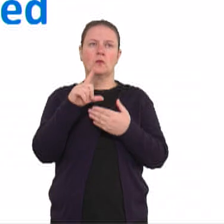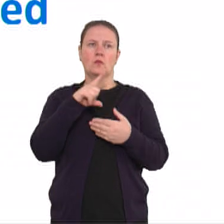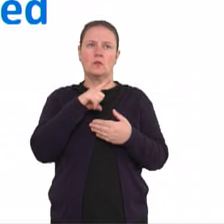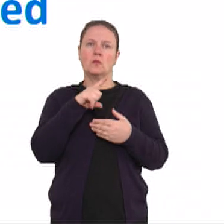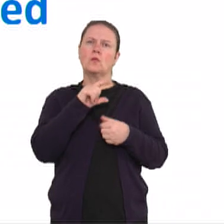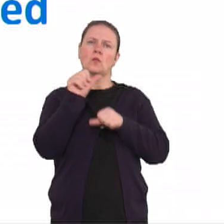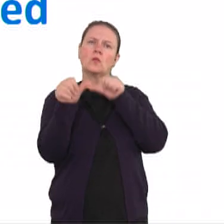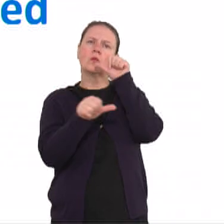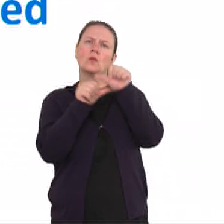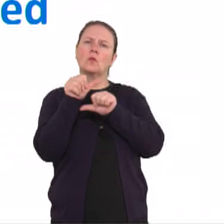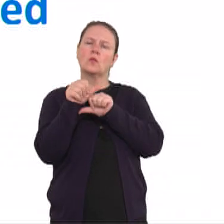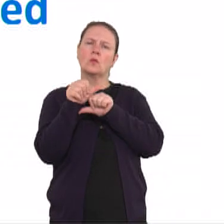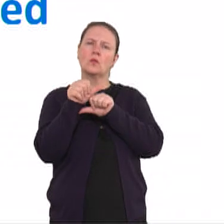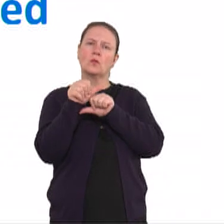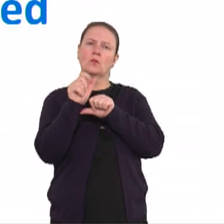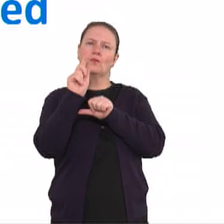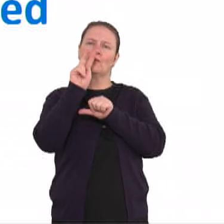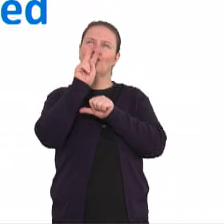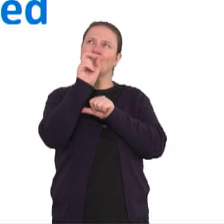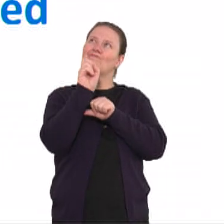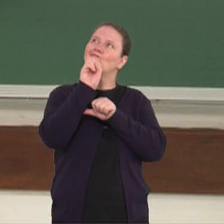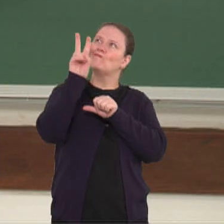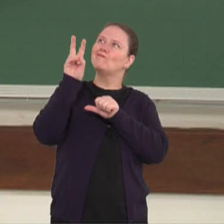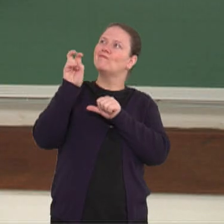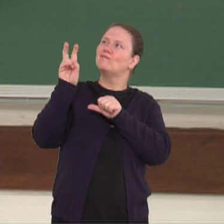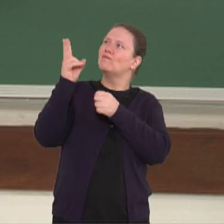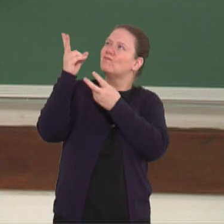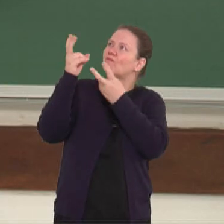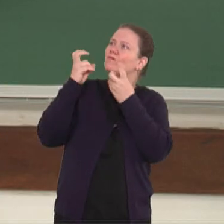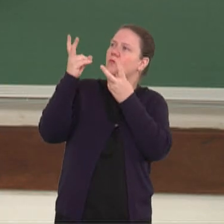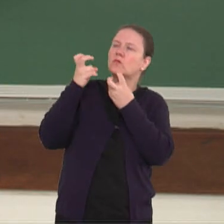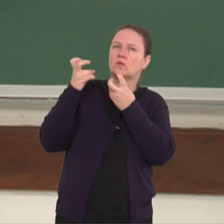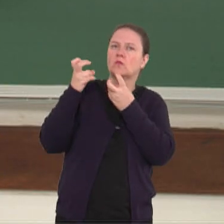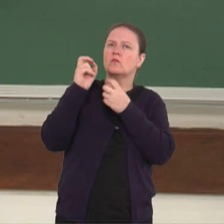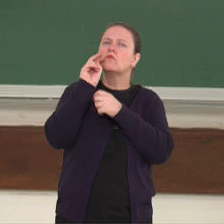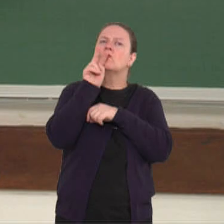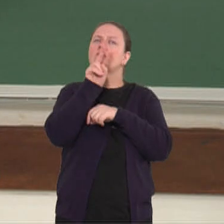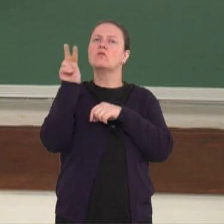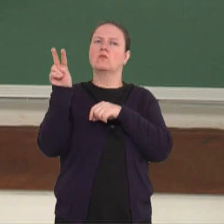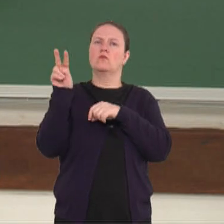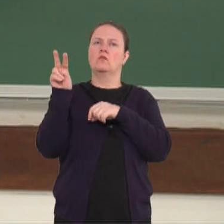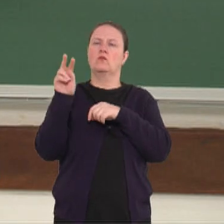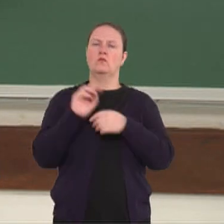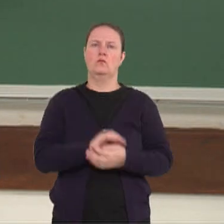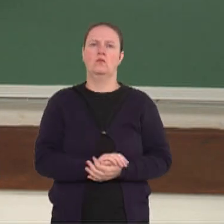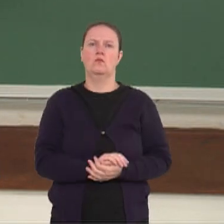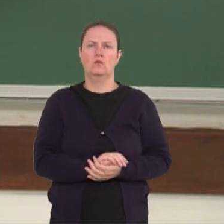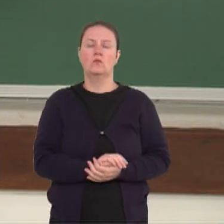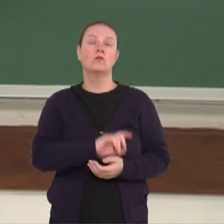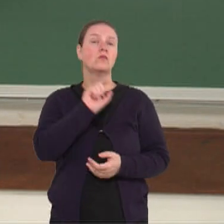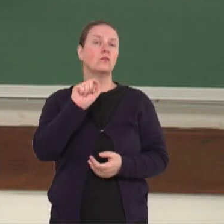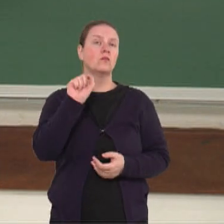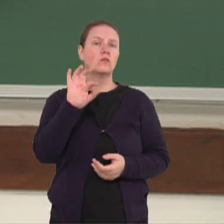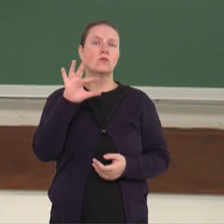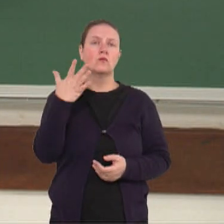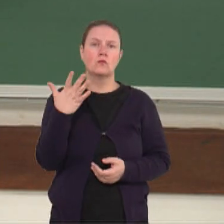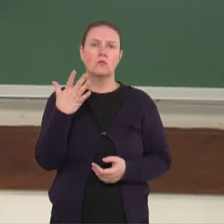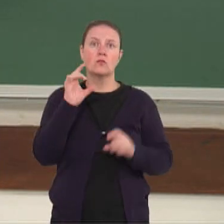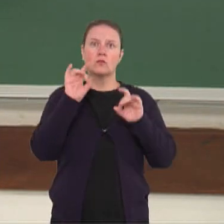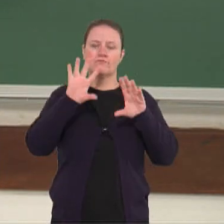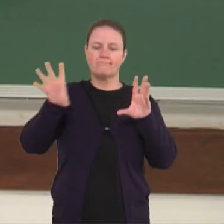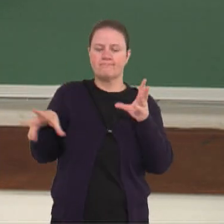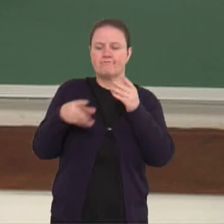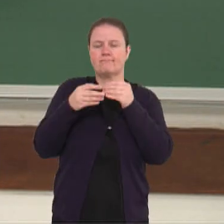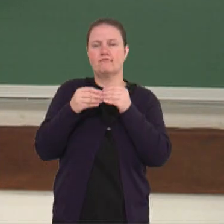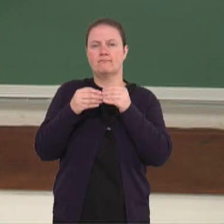fica como? Tried. Entenderam? Então, aqui no caso, no work, o que aconteceu? Eu somente